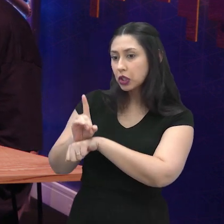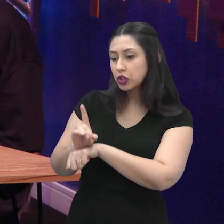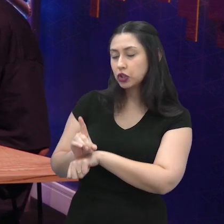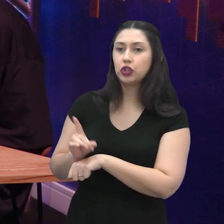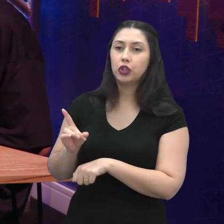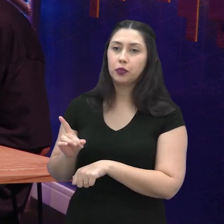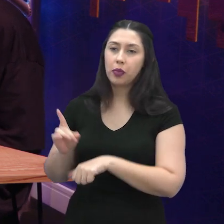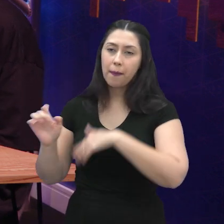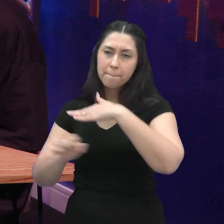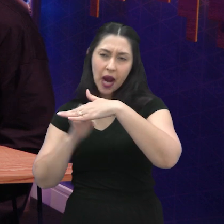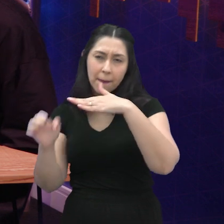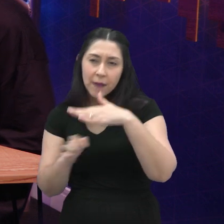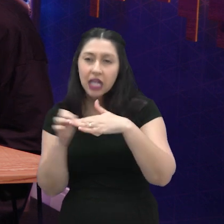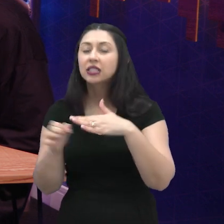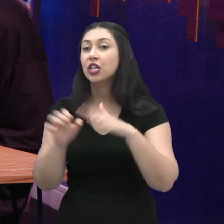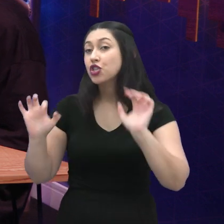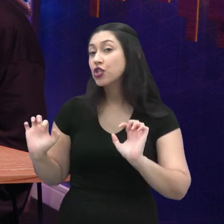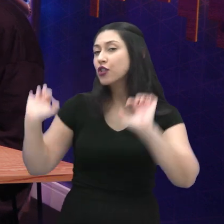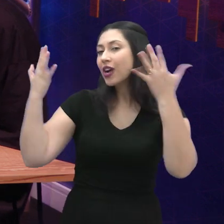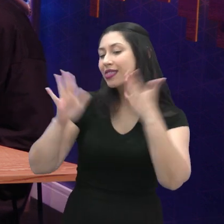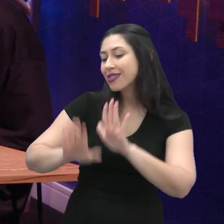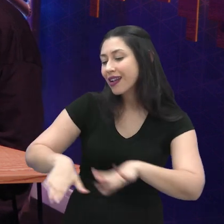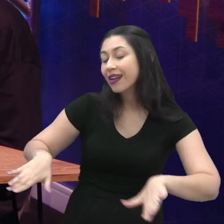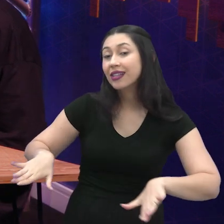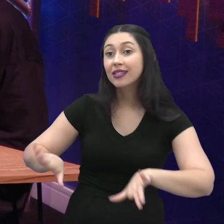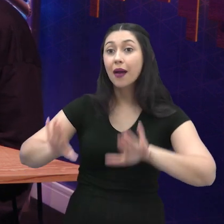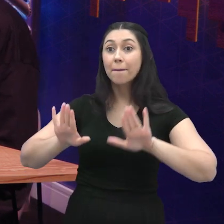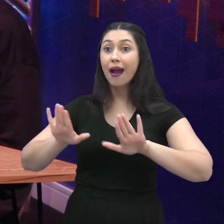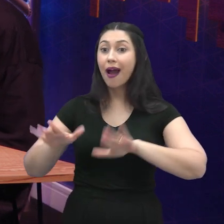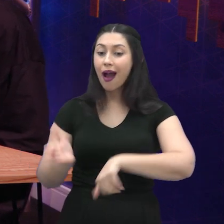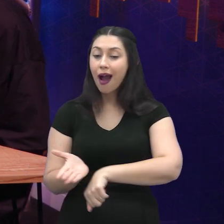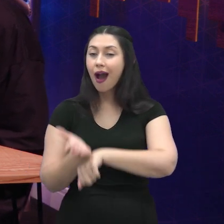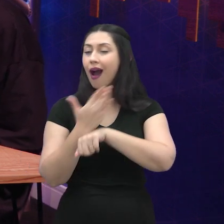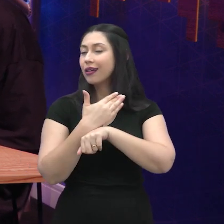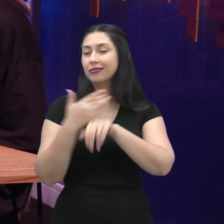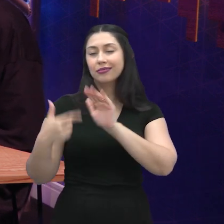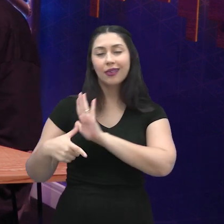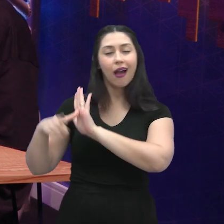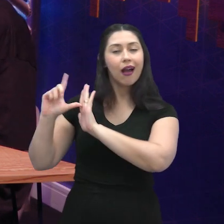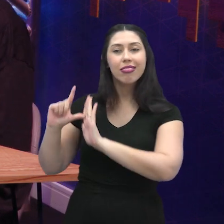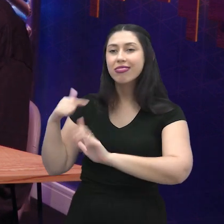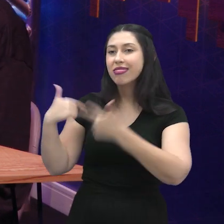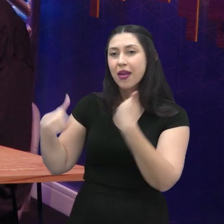festas infantis, mas antes de ela ser dona do buffet, ela também trabalhou para outros